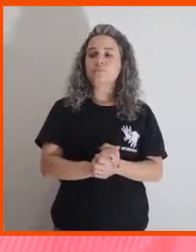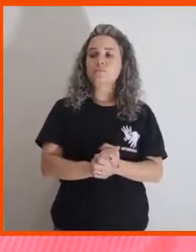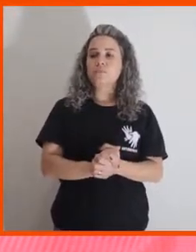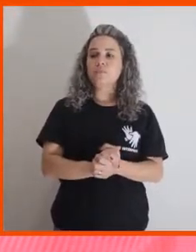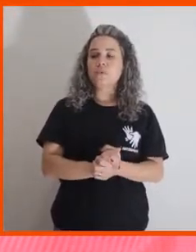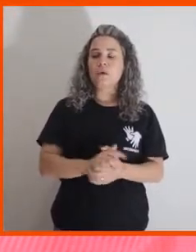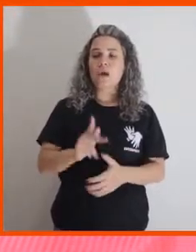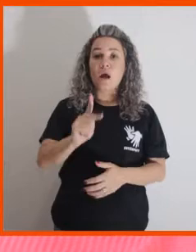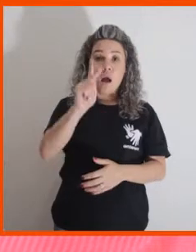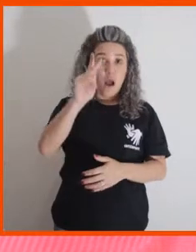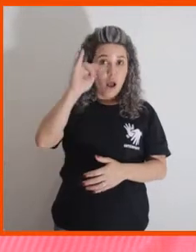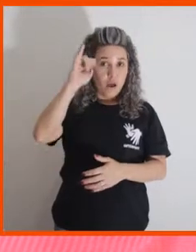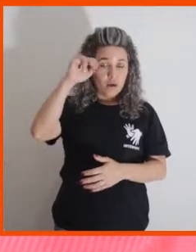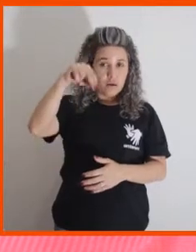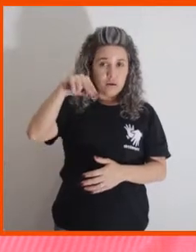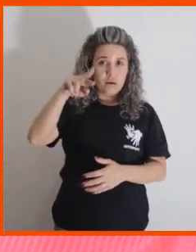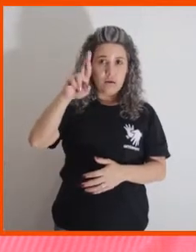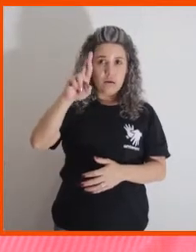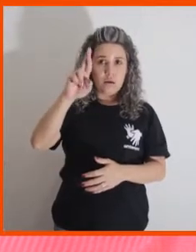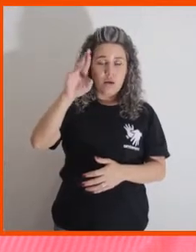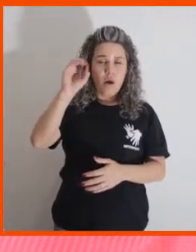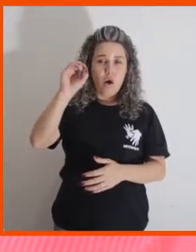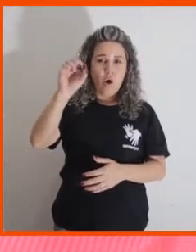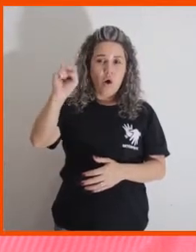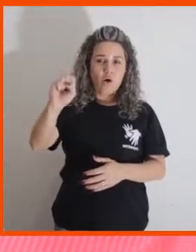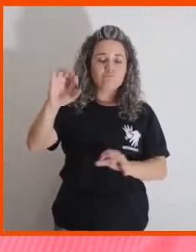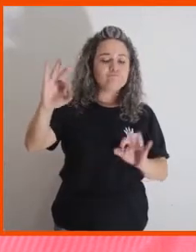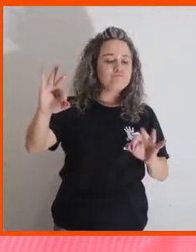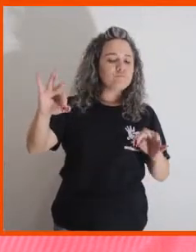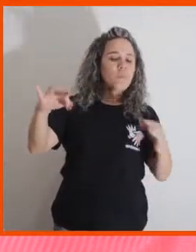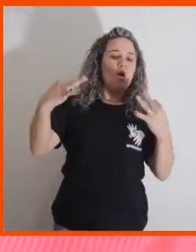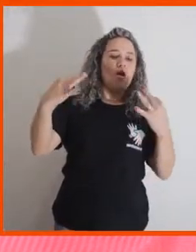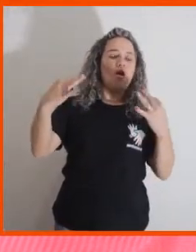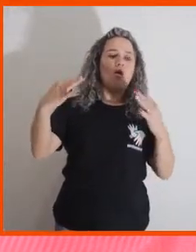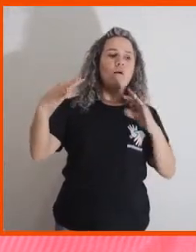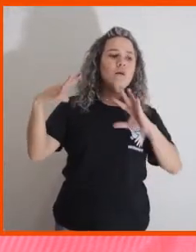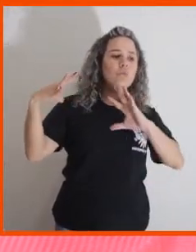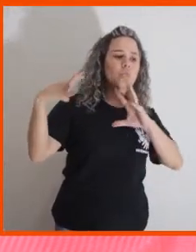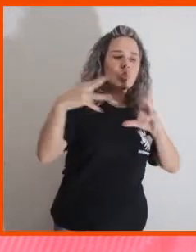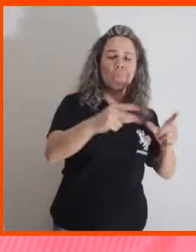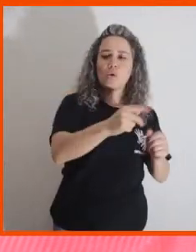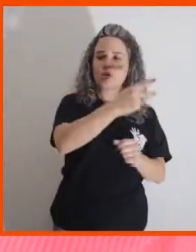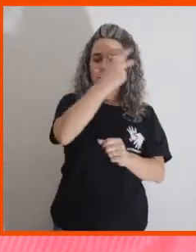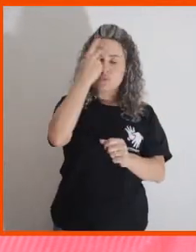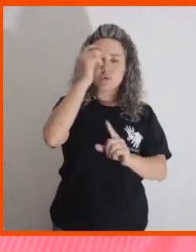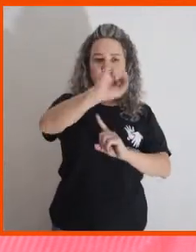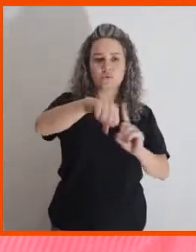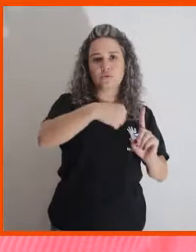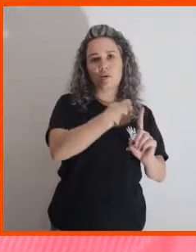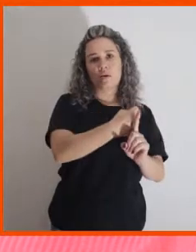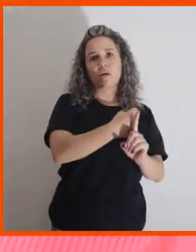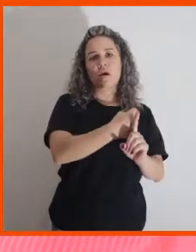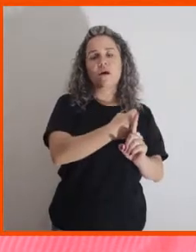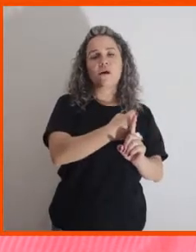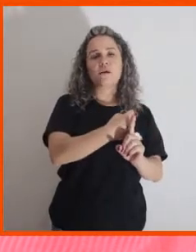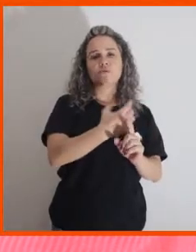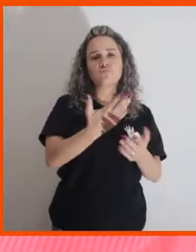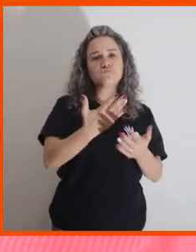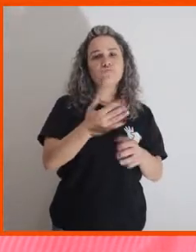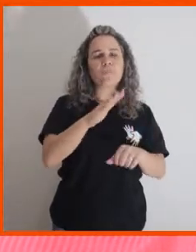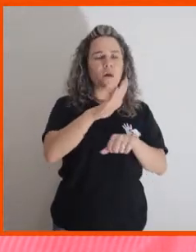fábrica de biscoito. Que delícia! Que biscoitos saborosos que as meninas aqui fazem os